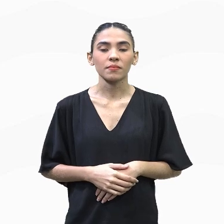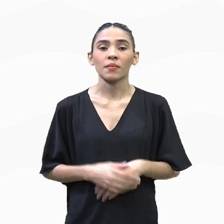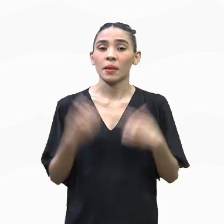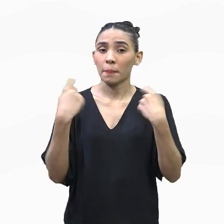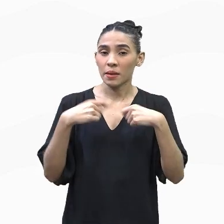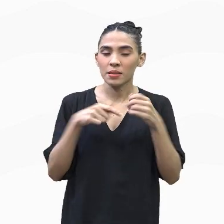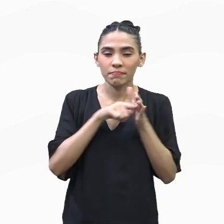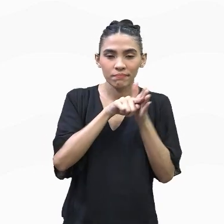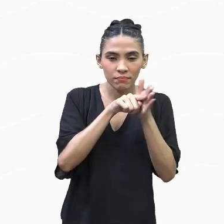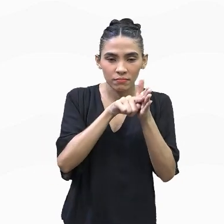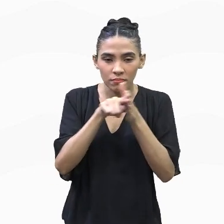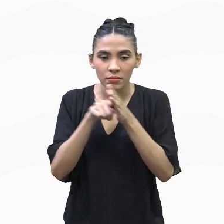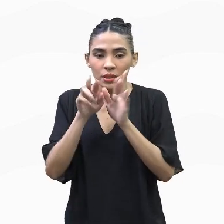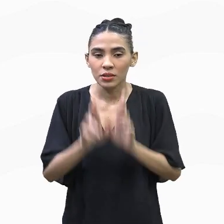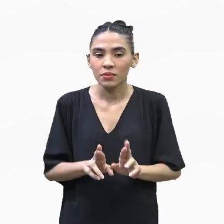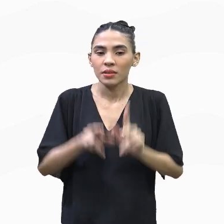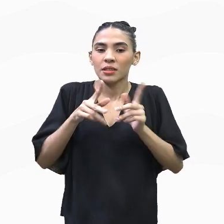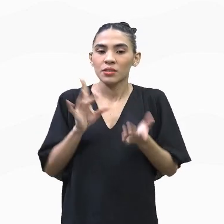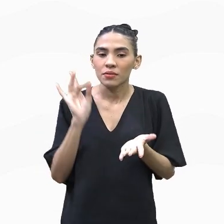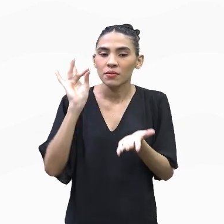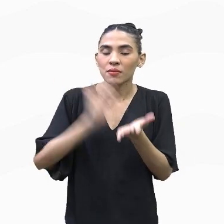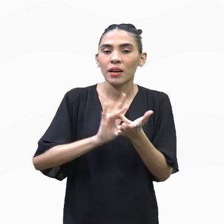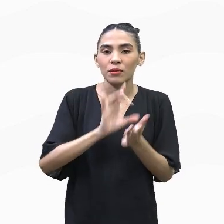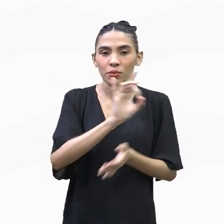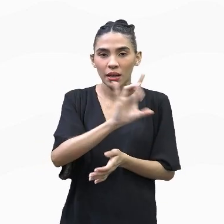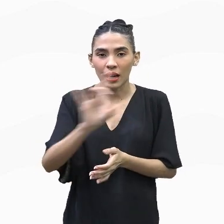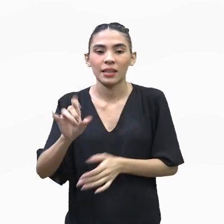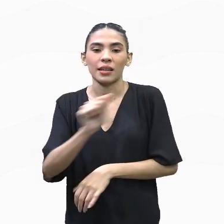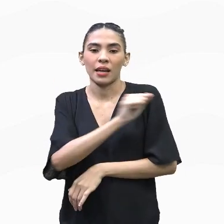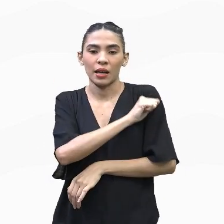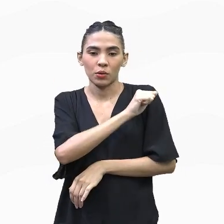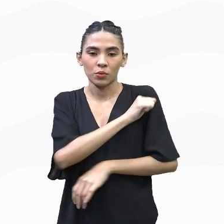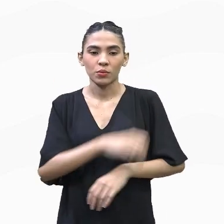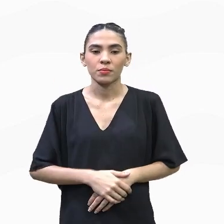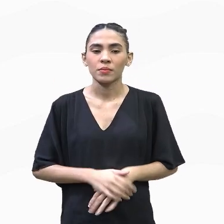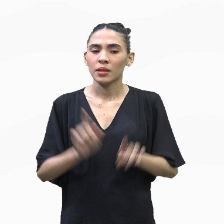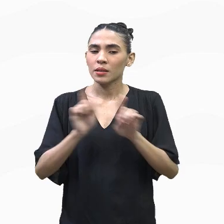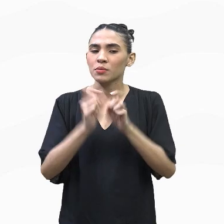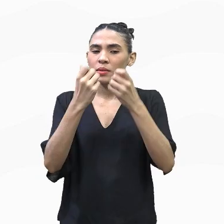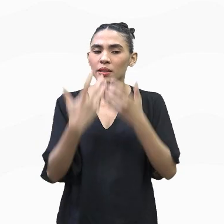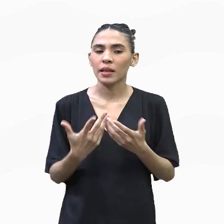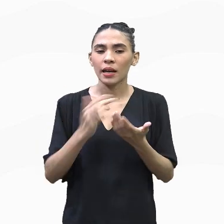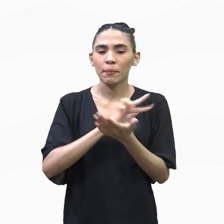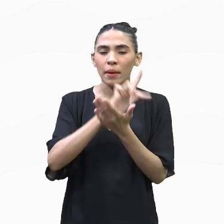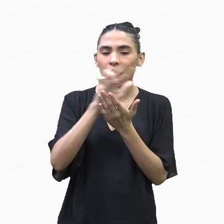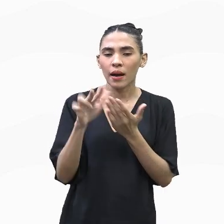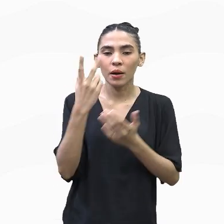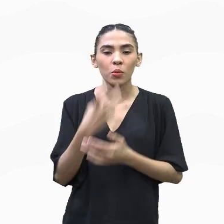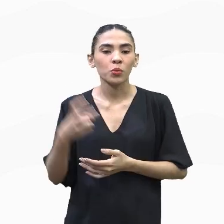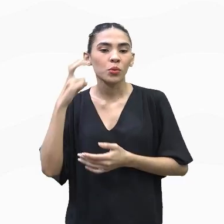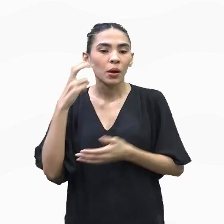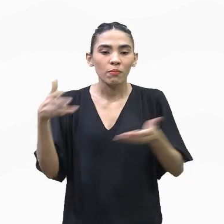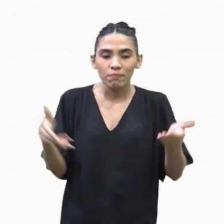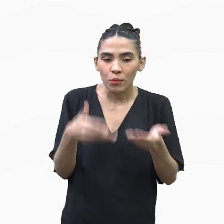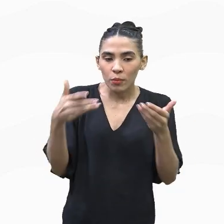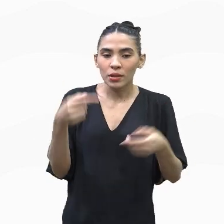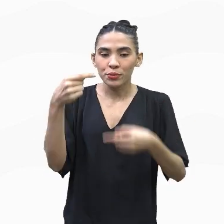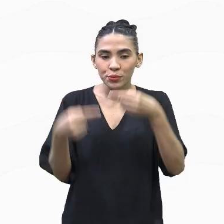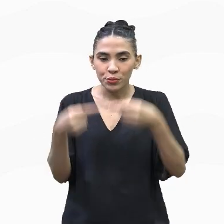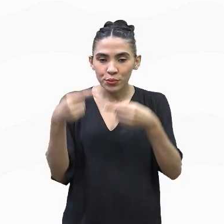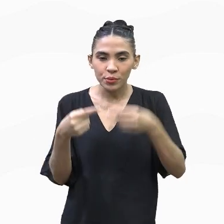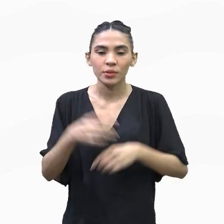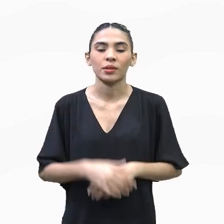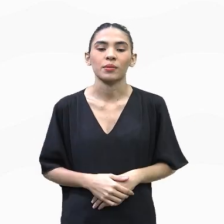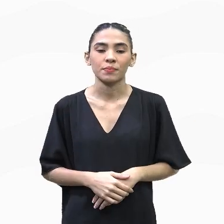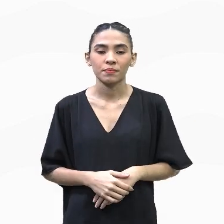que explorar as diferentes realidades de cada aluno, falar sobre diversidade cultural, promover